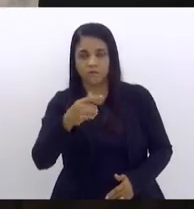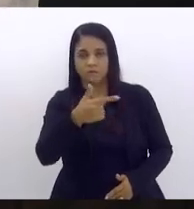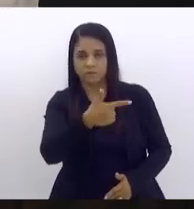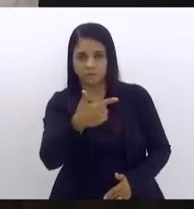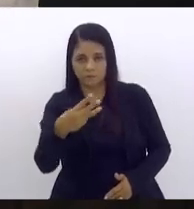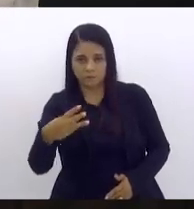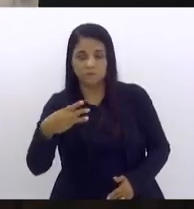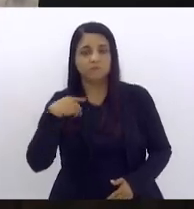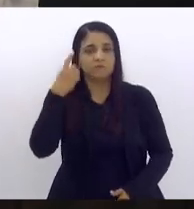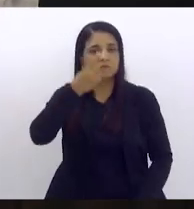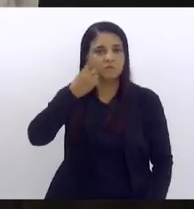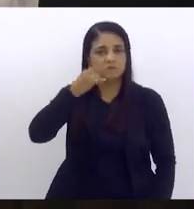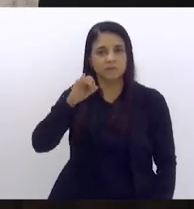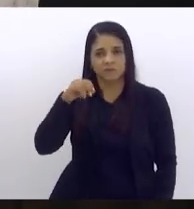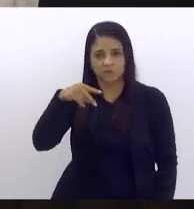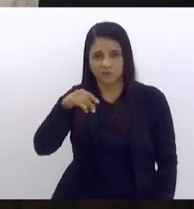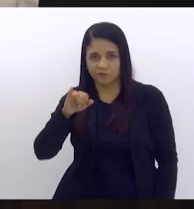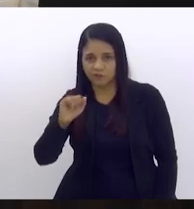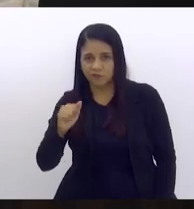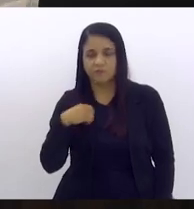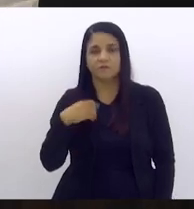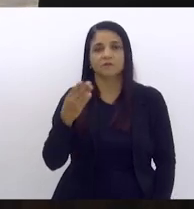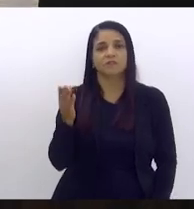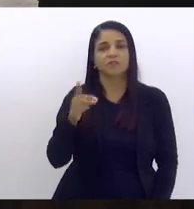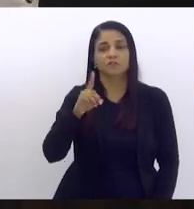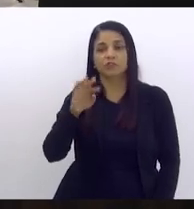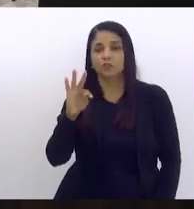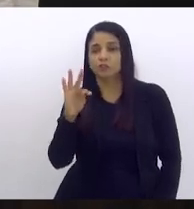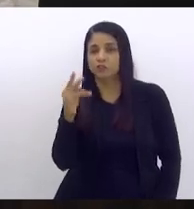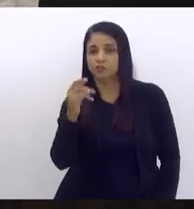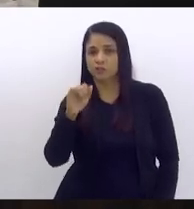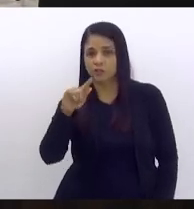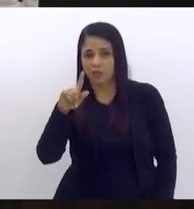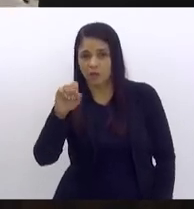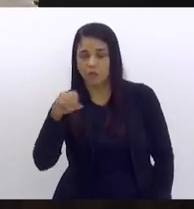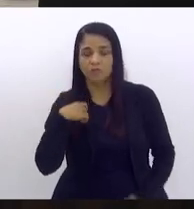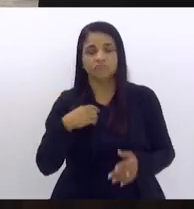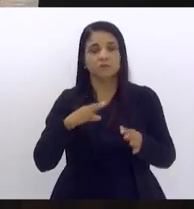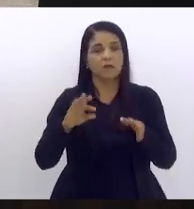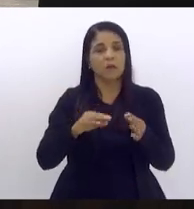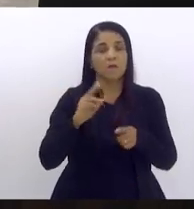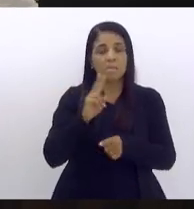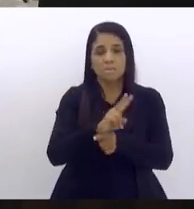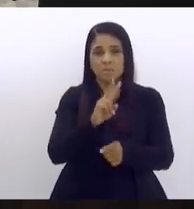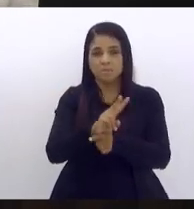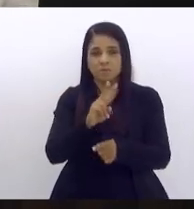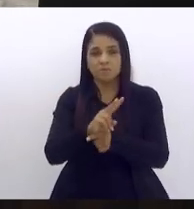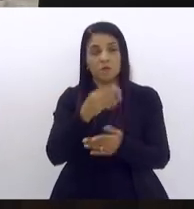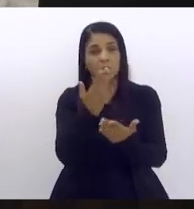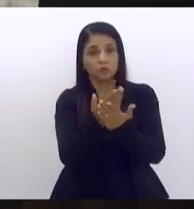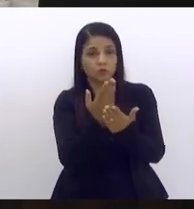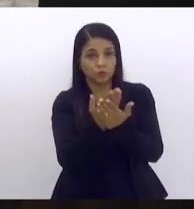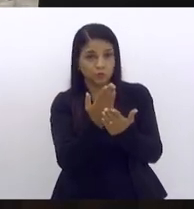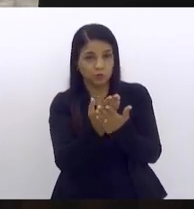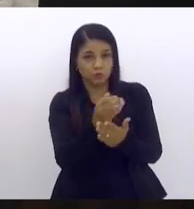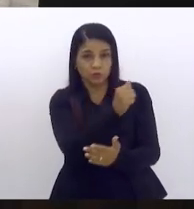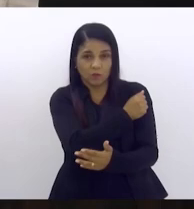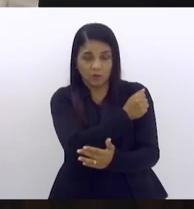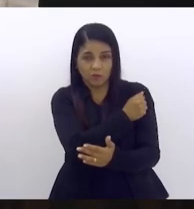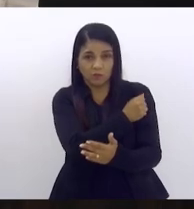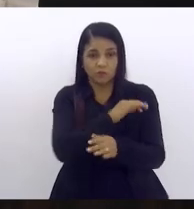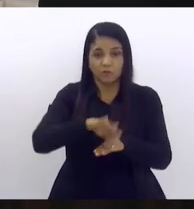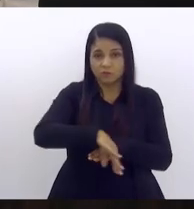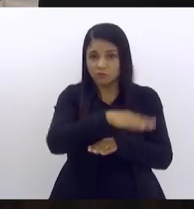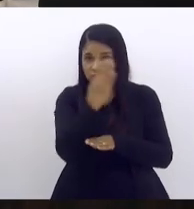Armelau, que dispõe sobre a proteção integral aos direitos do estudante atleta, visando valorizar e